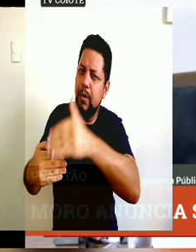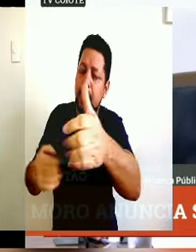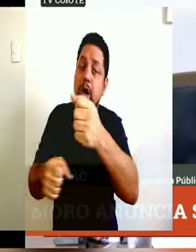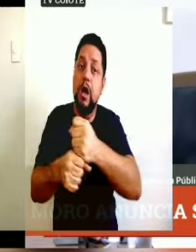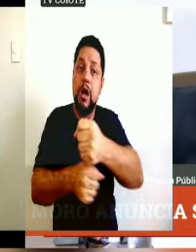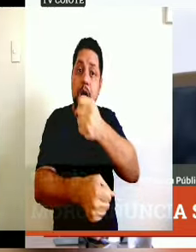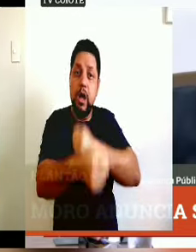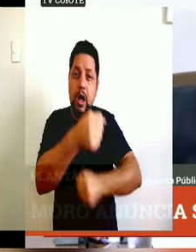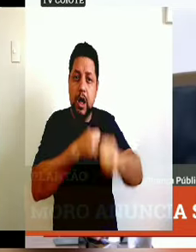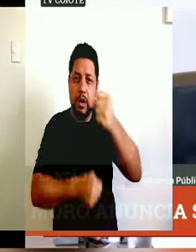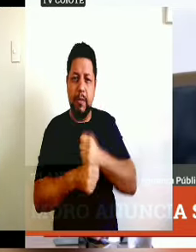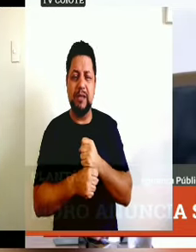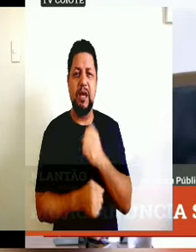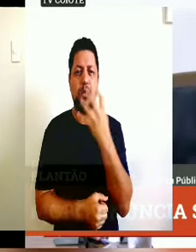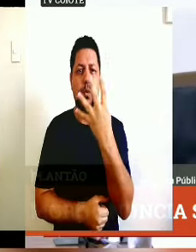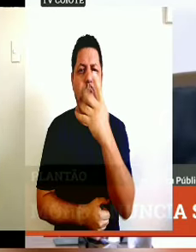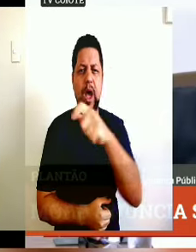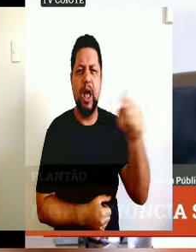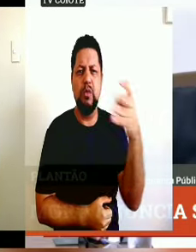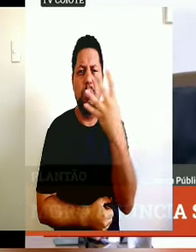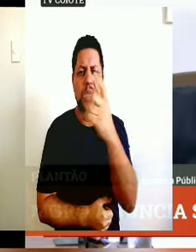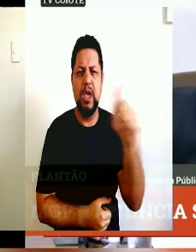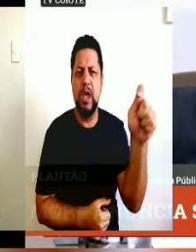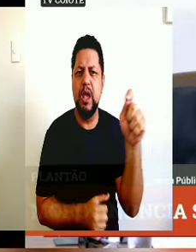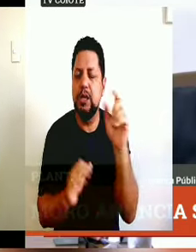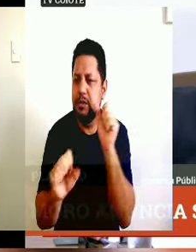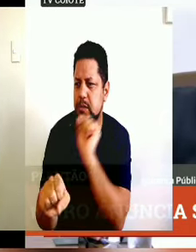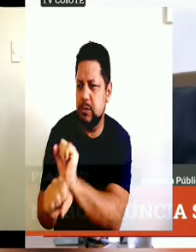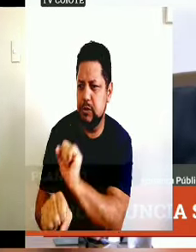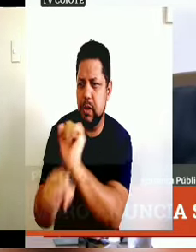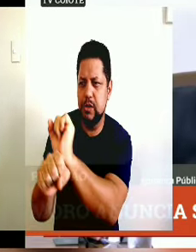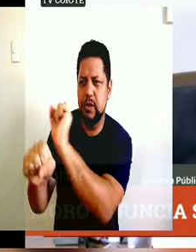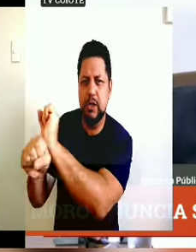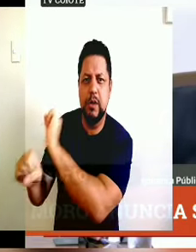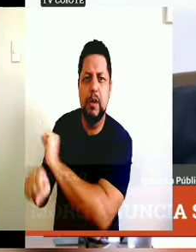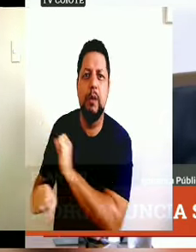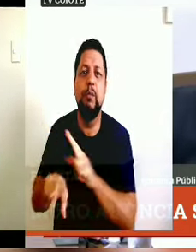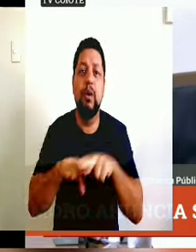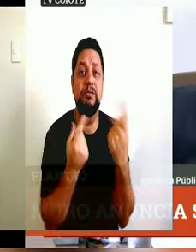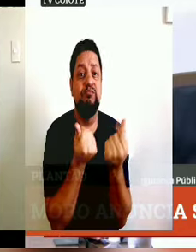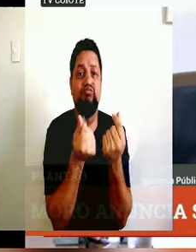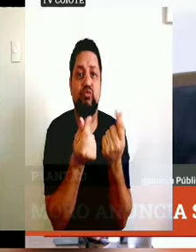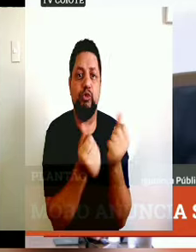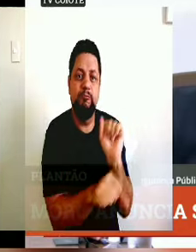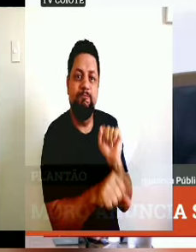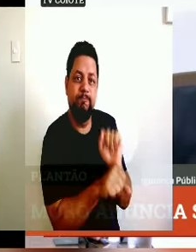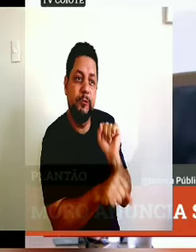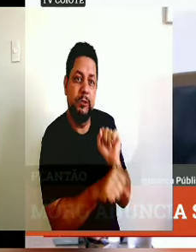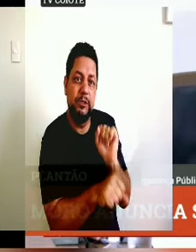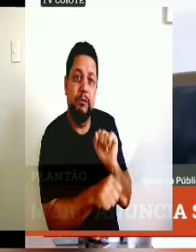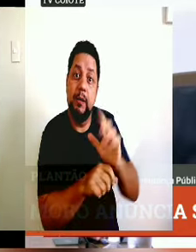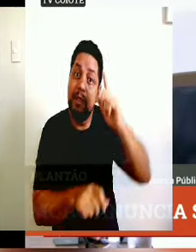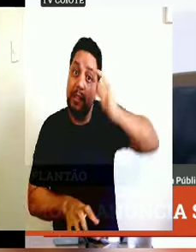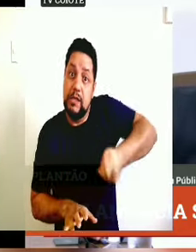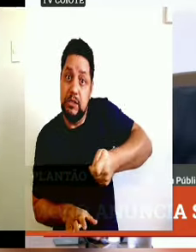nós ficamos aí 4 meses sem poder movimentar inquéritos envolvendo lavagem de dinheiro, né, por uma